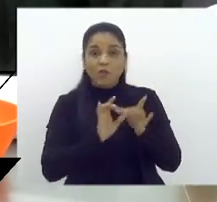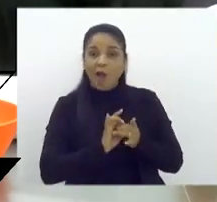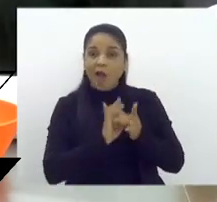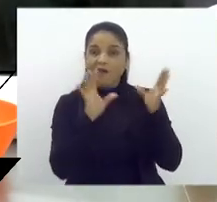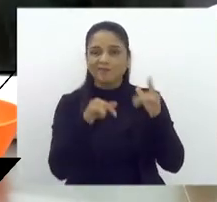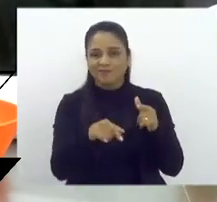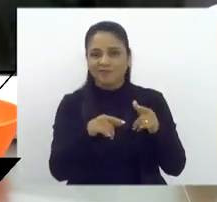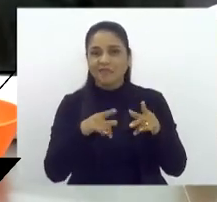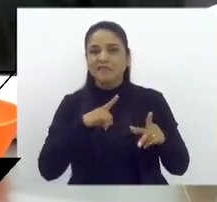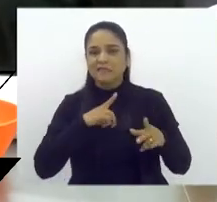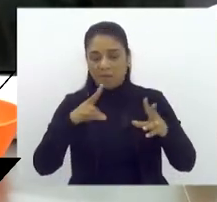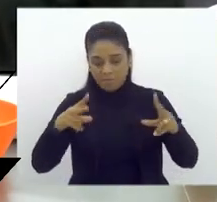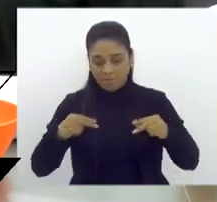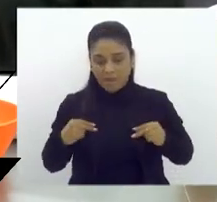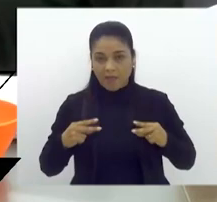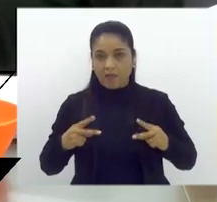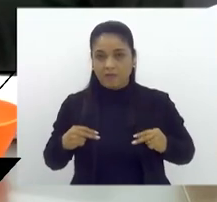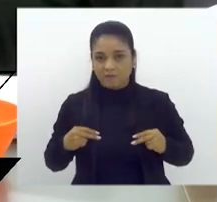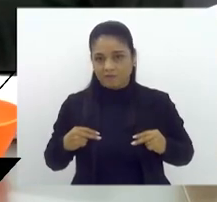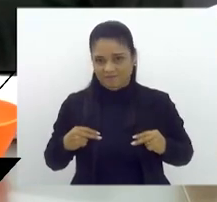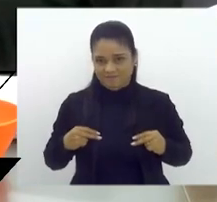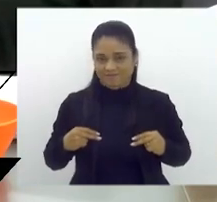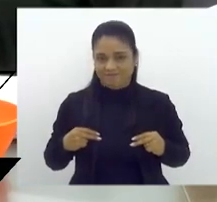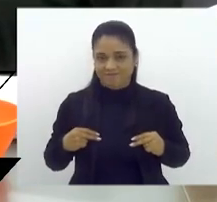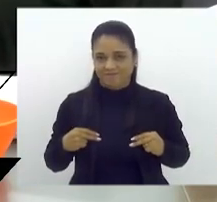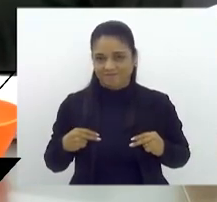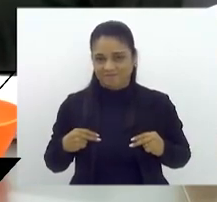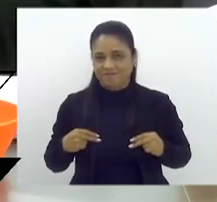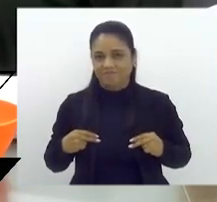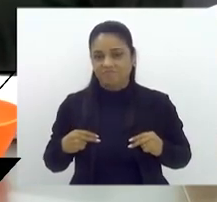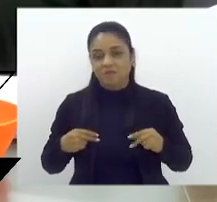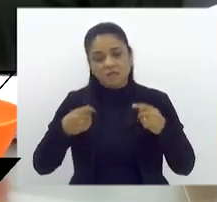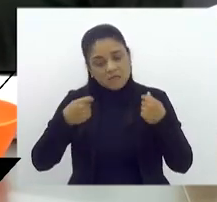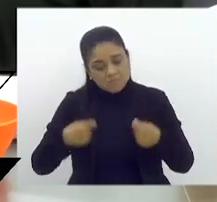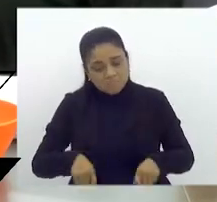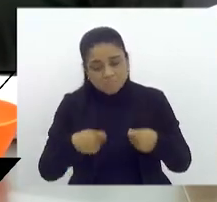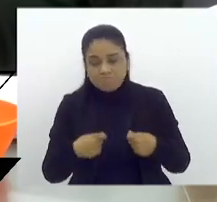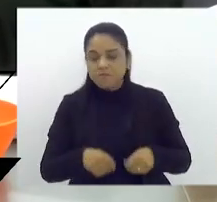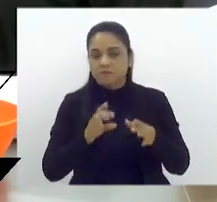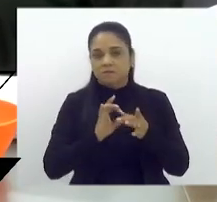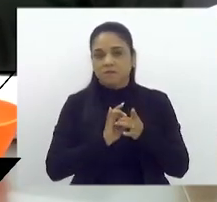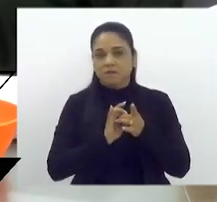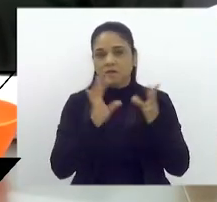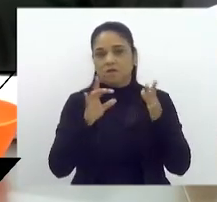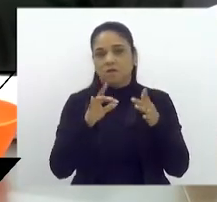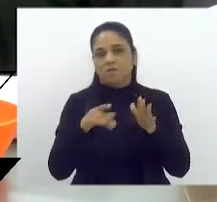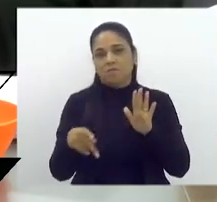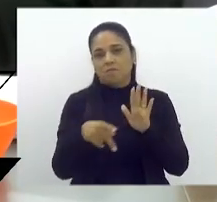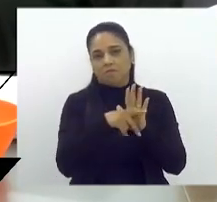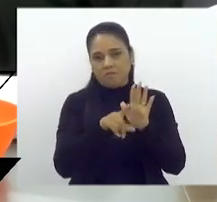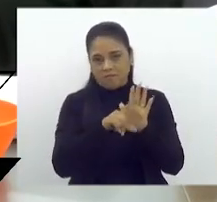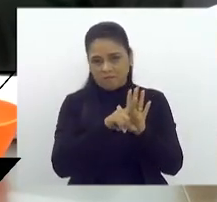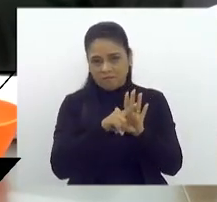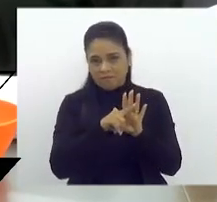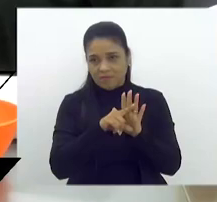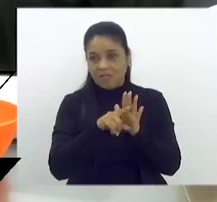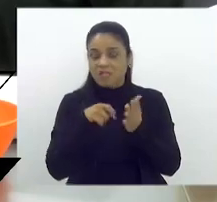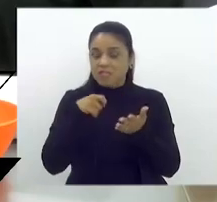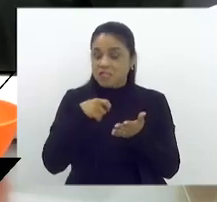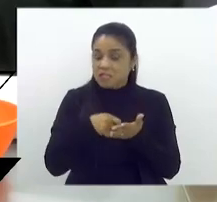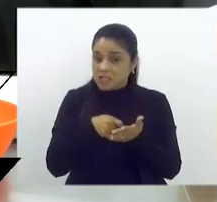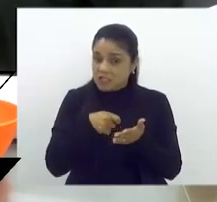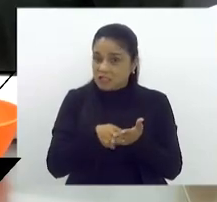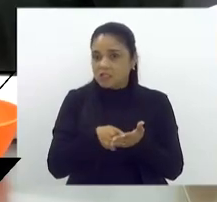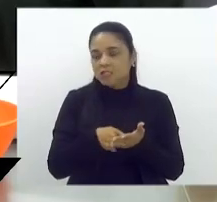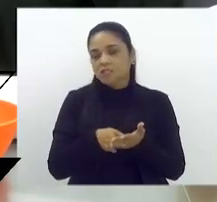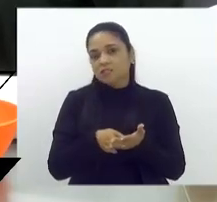tem mérito. Presidente. Ele tem mérito. Então, mas ele teria que ser autorizativo, porque também se a gente insiste nessa tese que o senhor